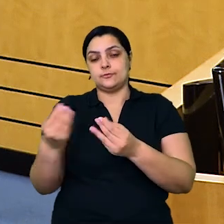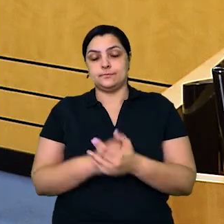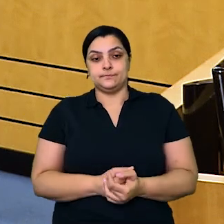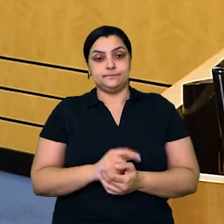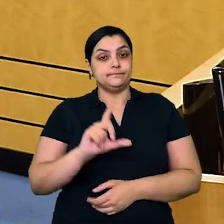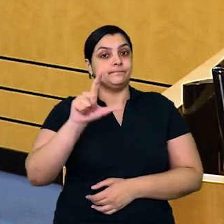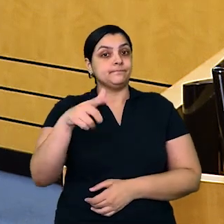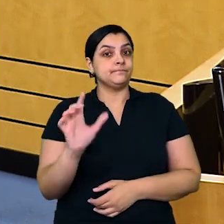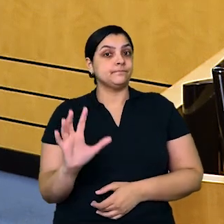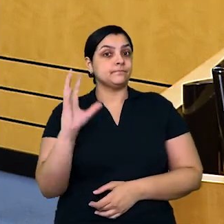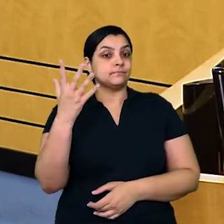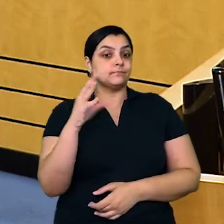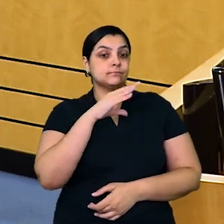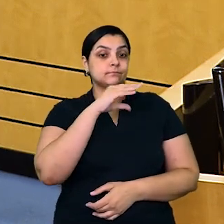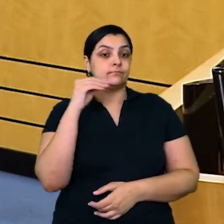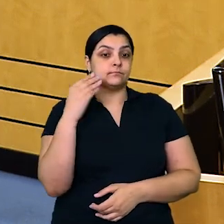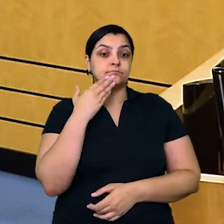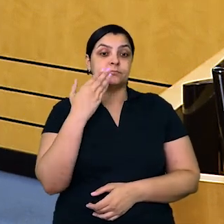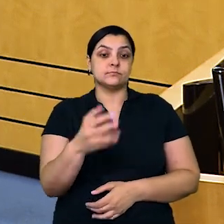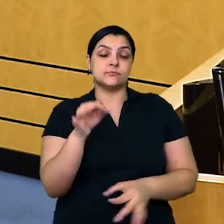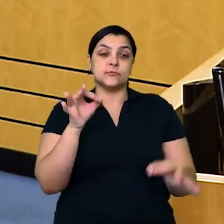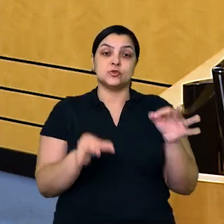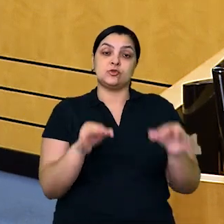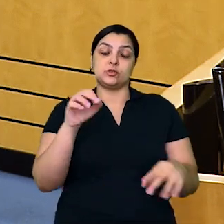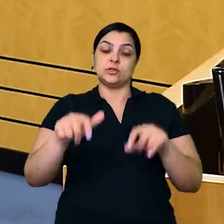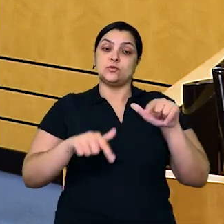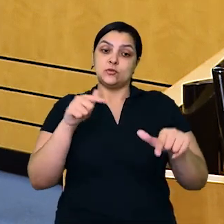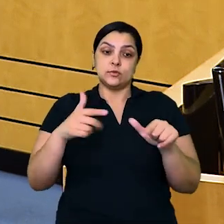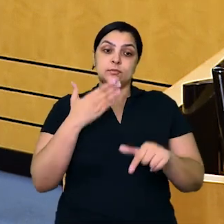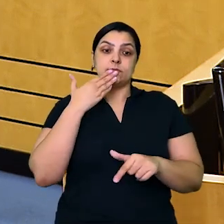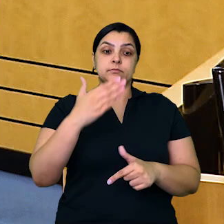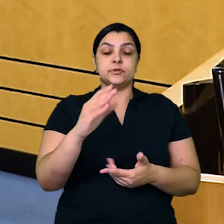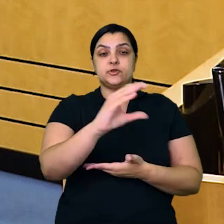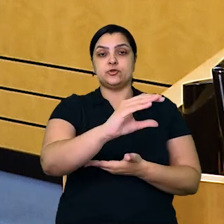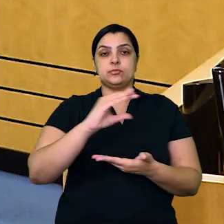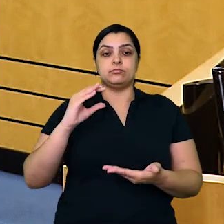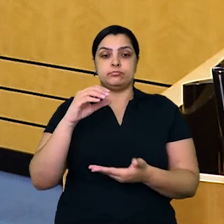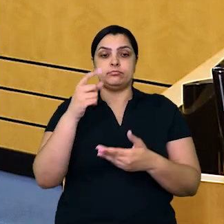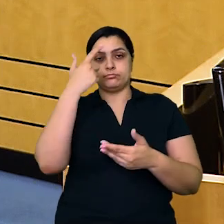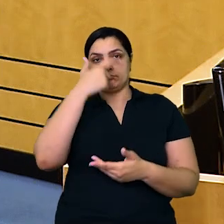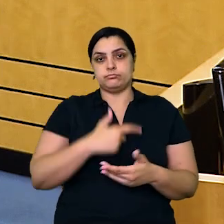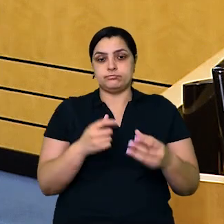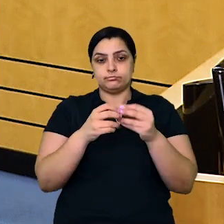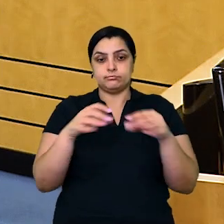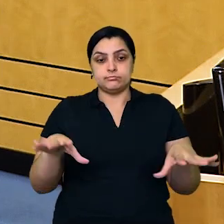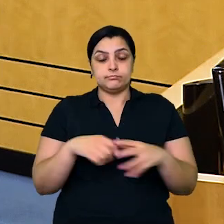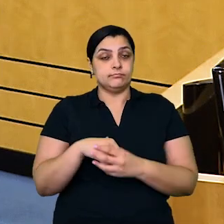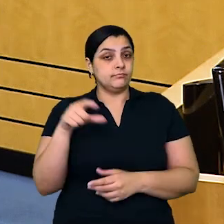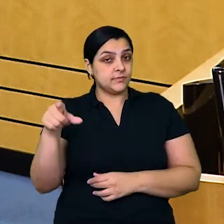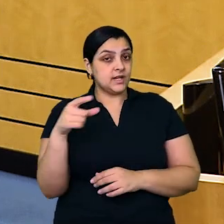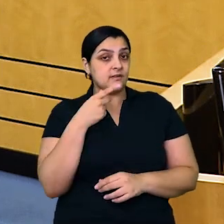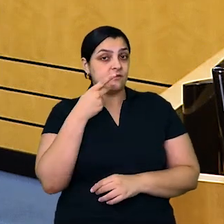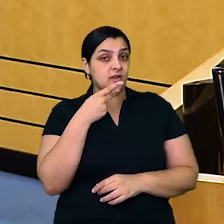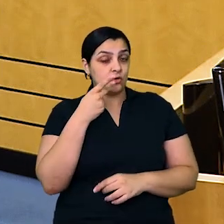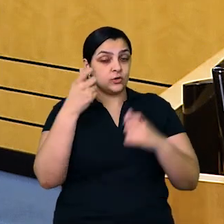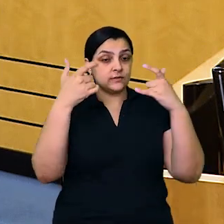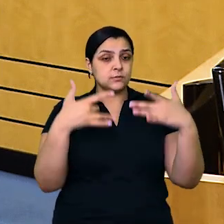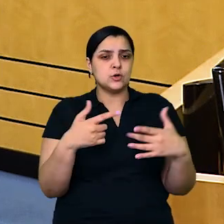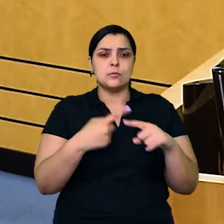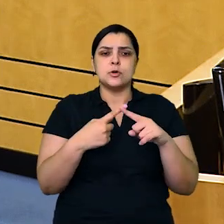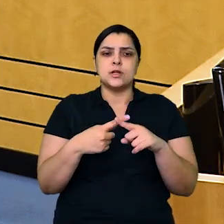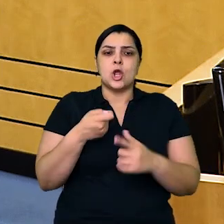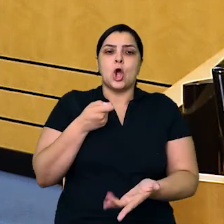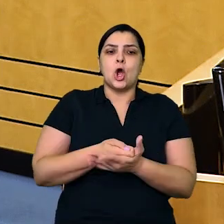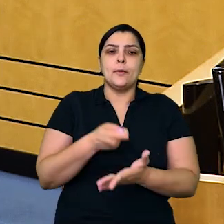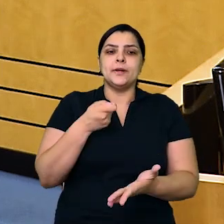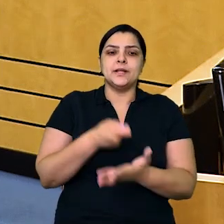Após o ocorrido, o adolescente buscou a Justiça do Trabalho e pediu indenização por danos morais. Ele argumentou no processo que foi